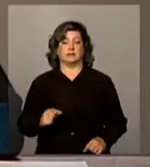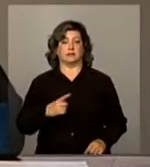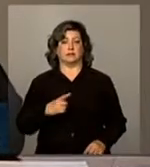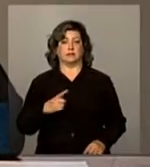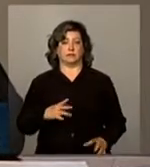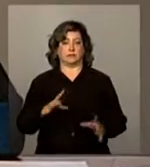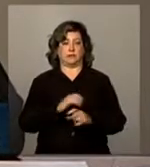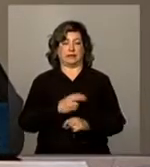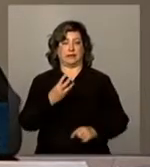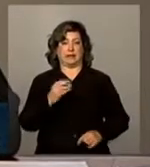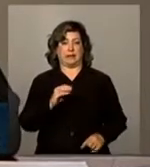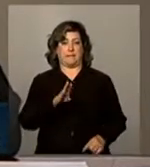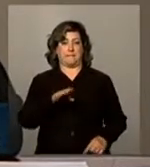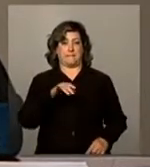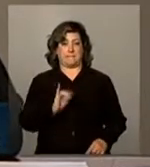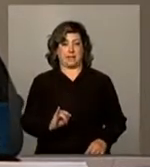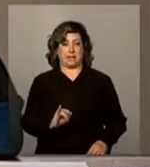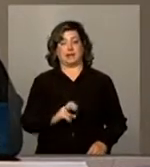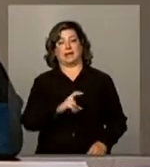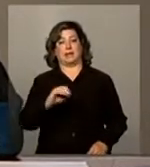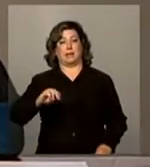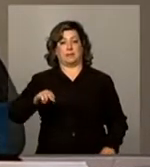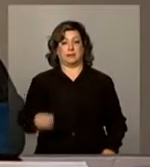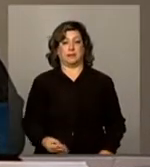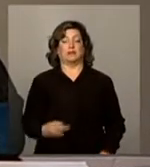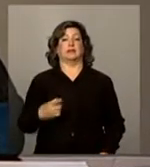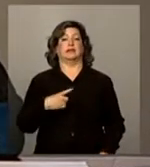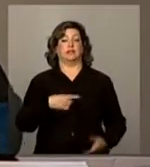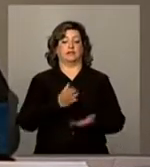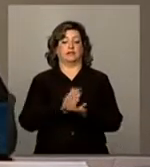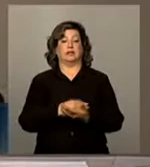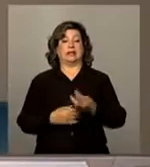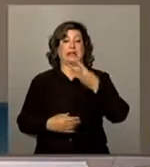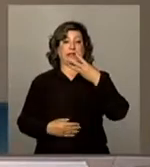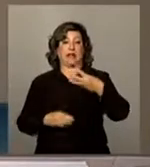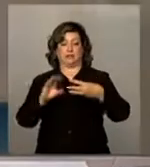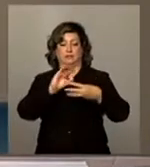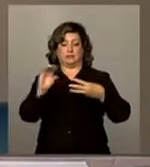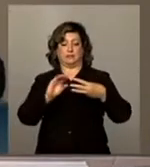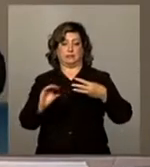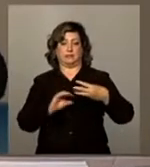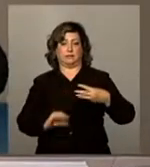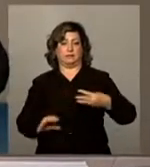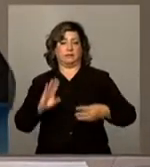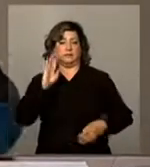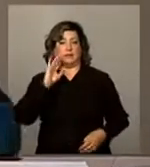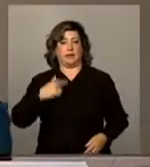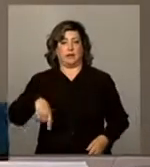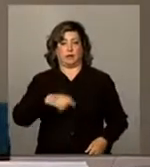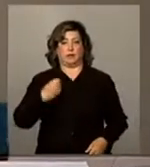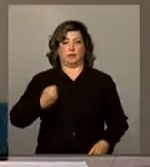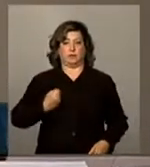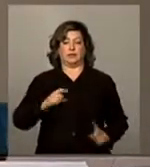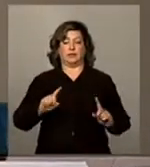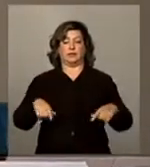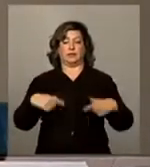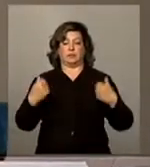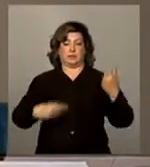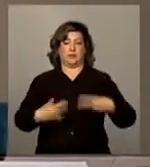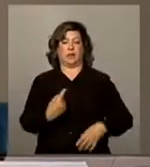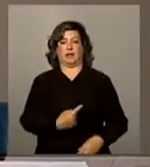30 bilhões e meio se divide, digamos, em três grandes blocos. Vou falar primeiro esses números, depois discuto cada